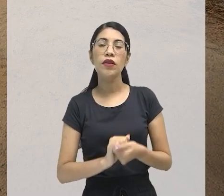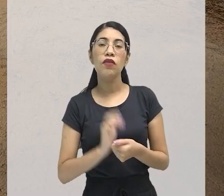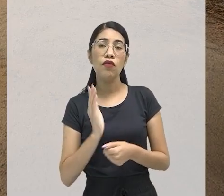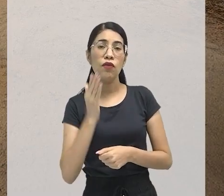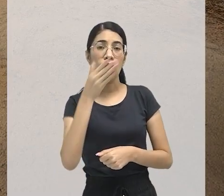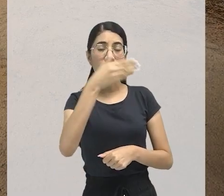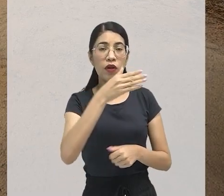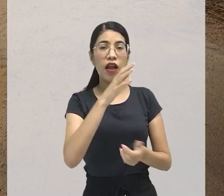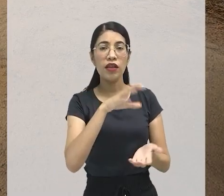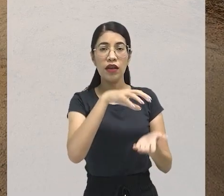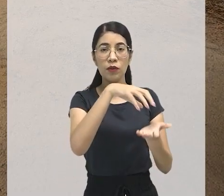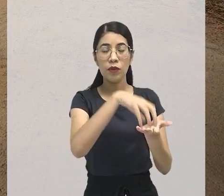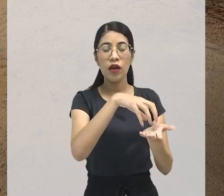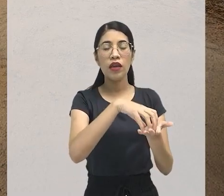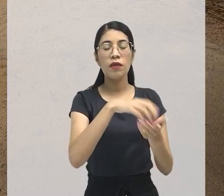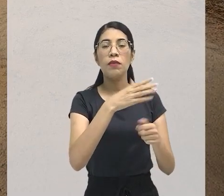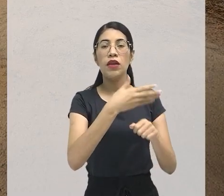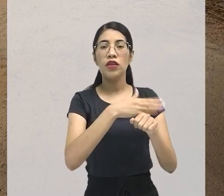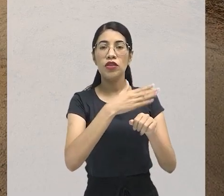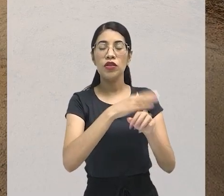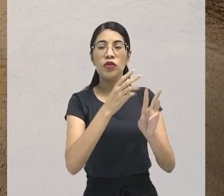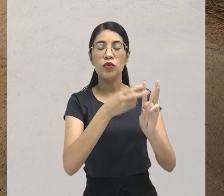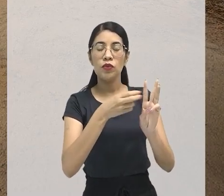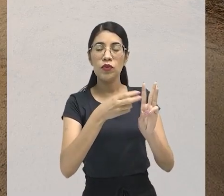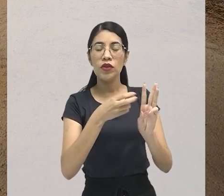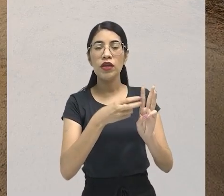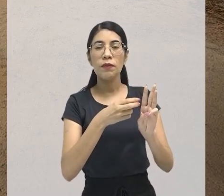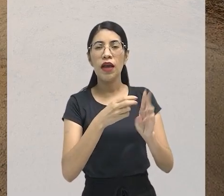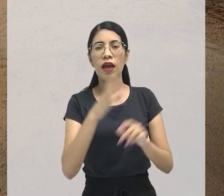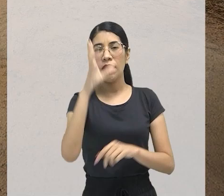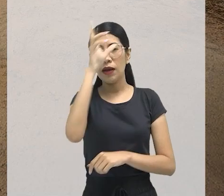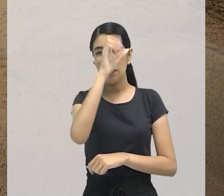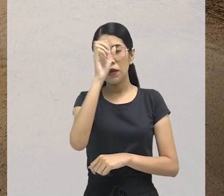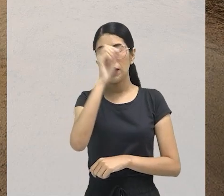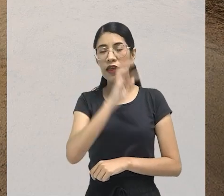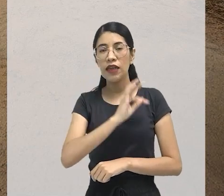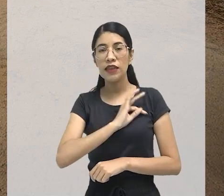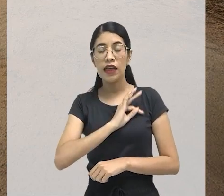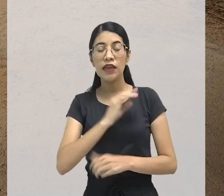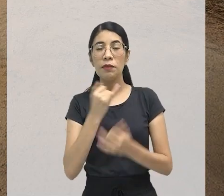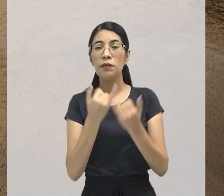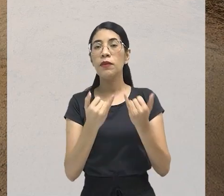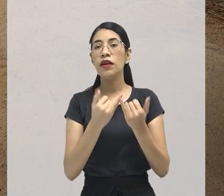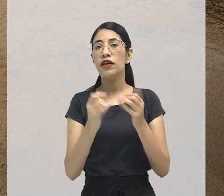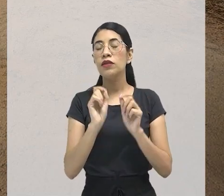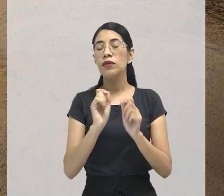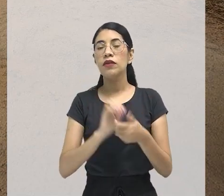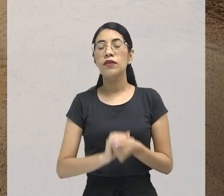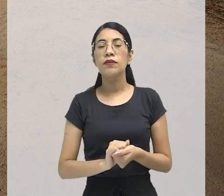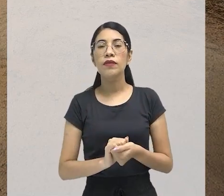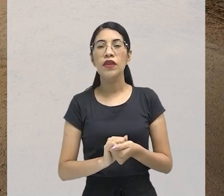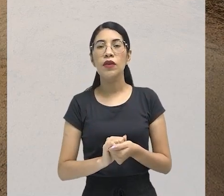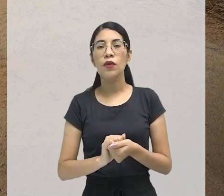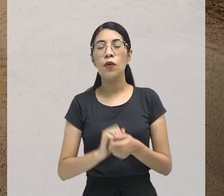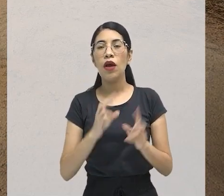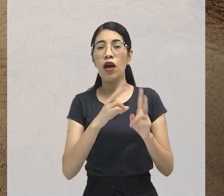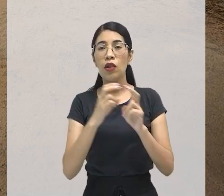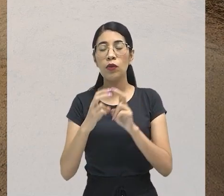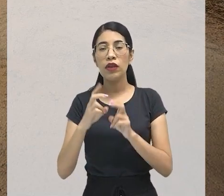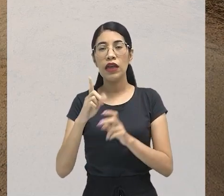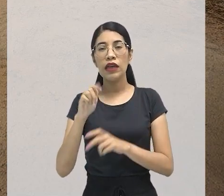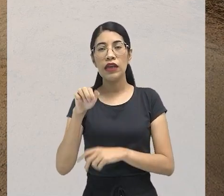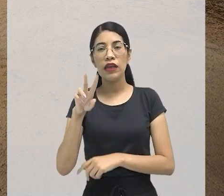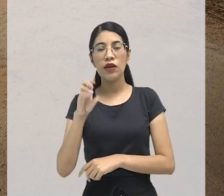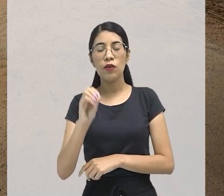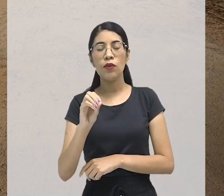nos povos aí que praticam o Uka-Uka para pegar a técnica, que ela parece muito com, sabe com qual? Com a luta greco-romana ou a luta